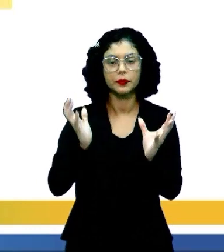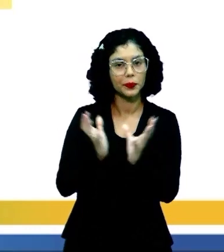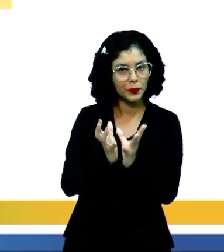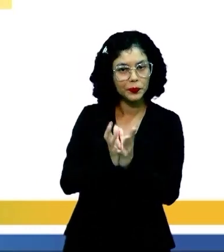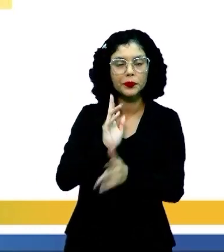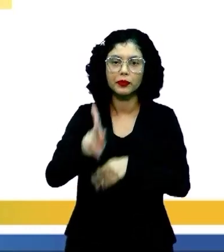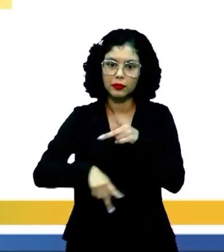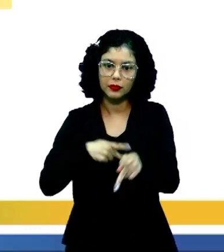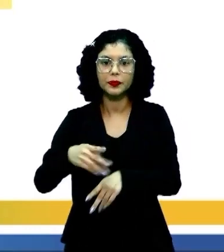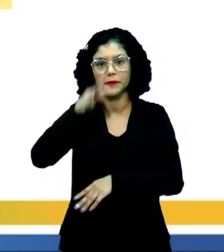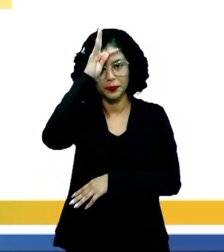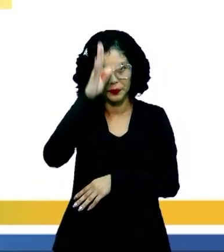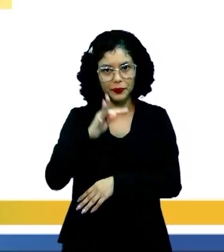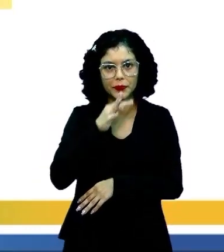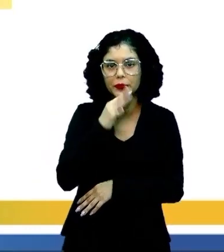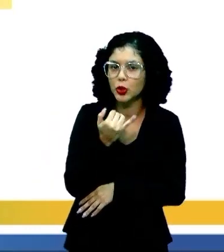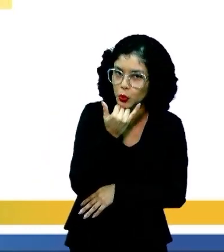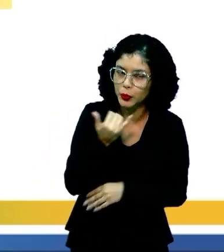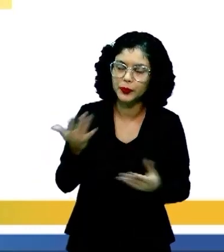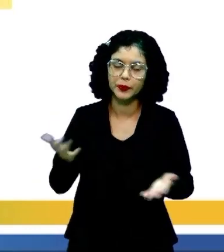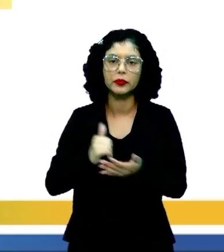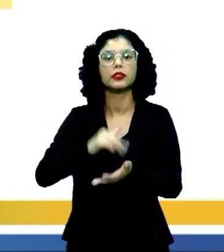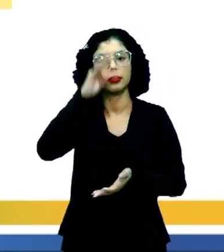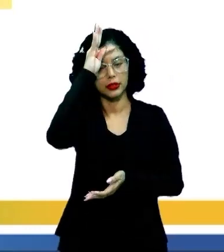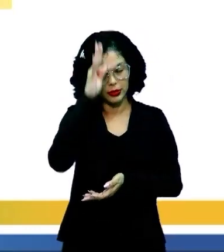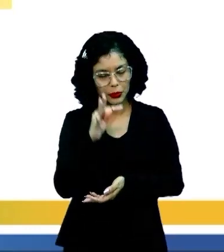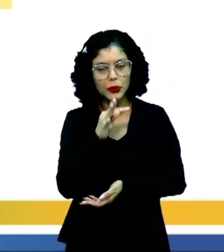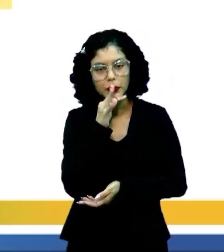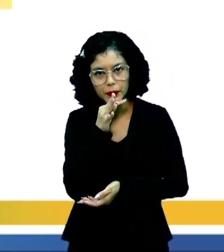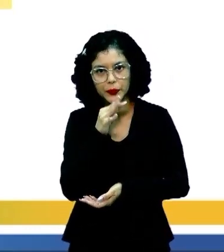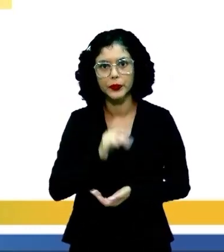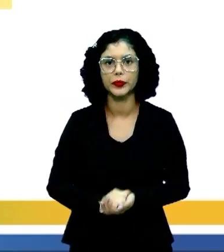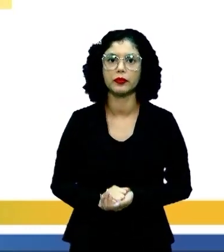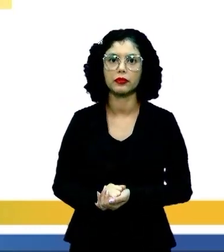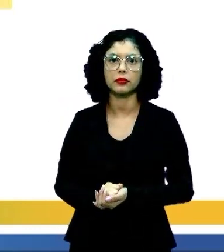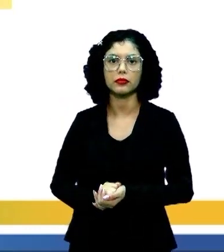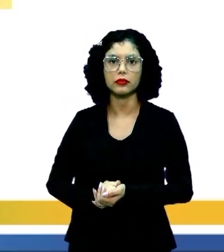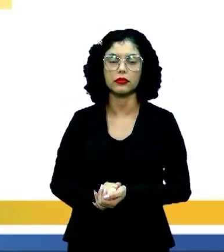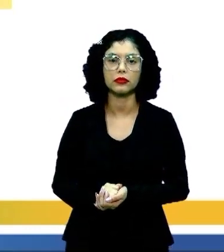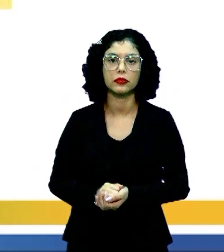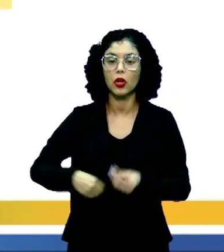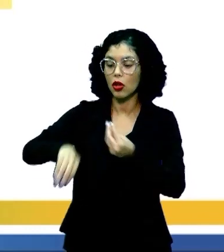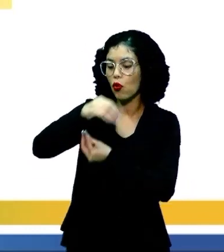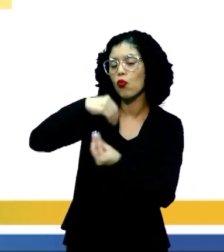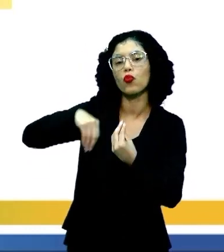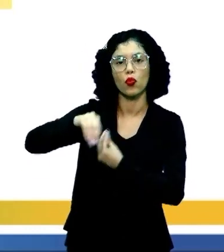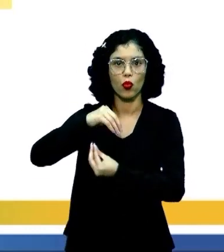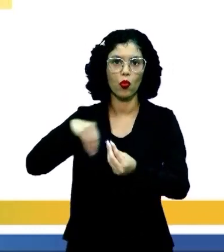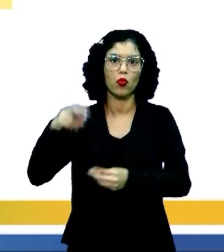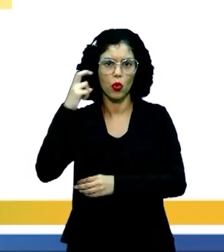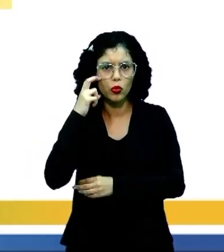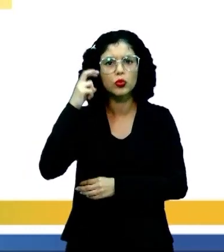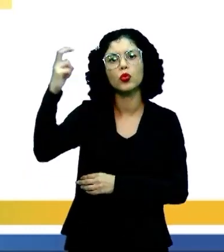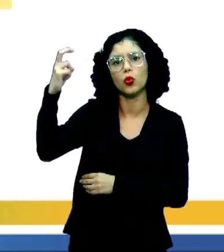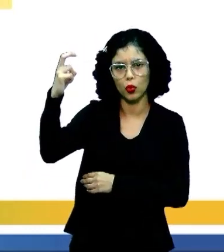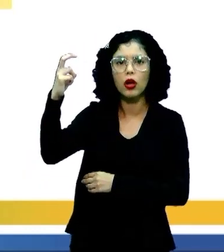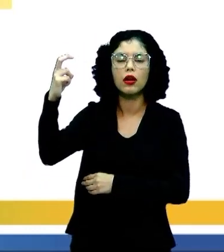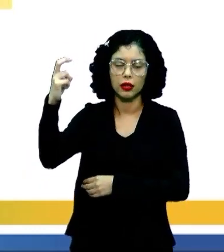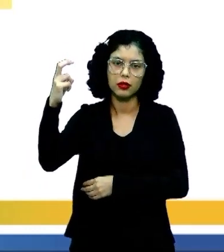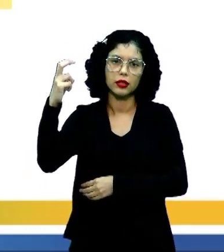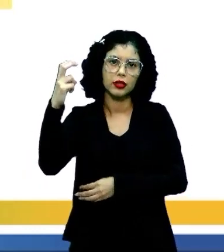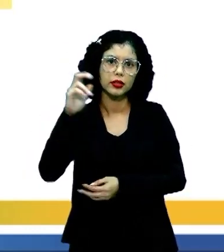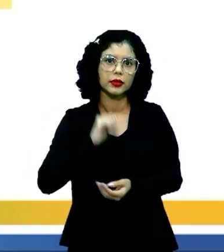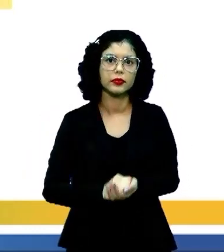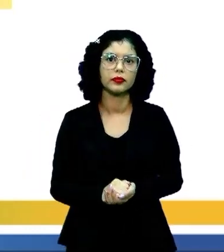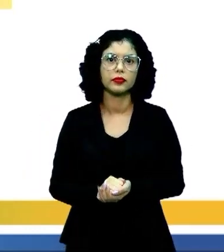e povos tradicionais, povos tradicionais, que envolve aí cultura,